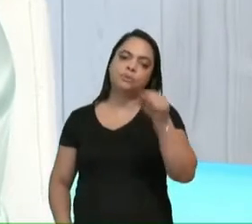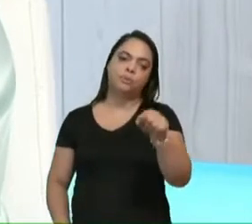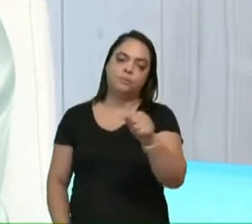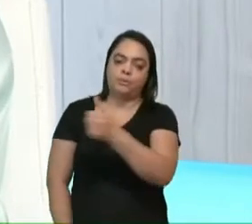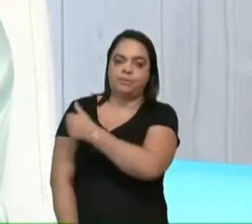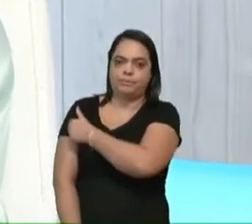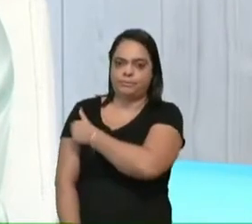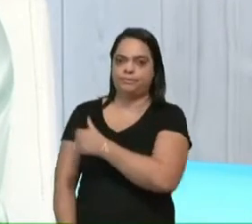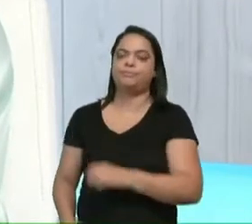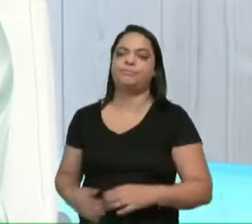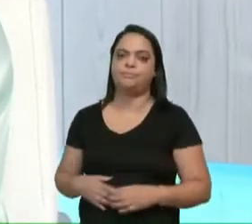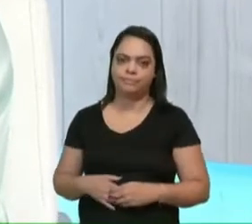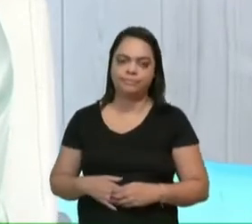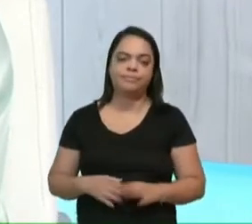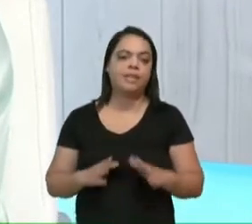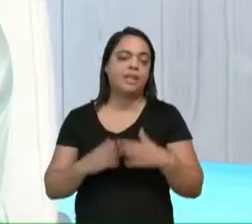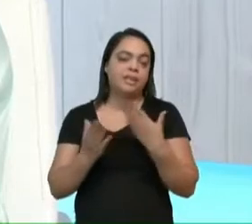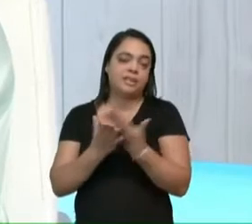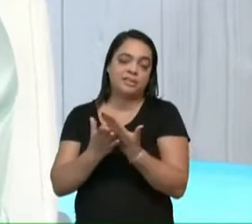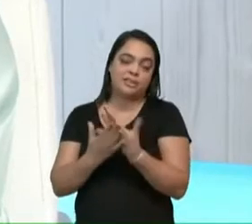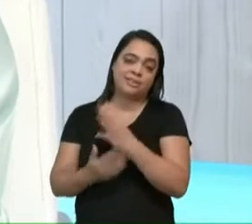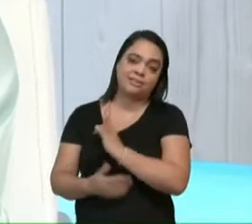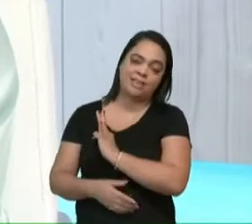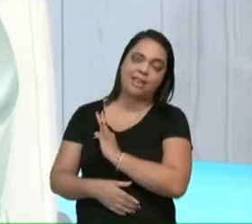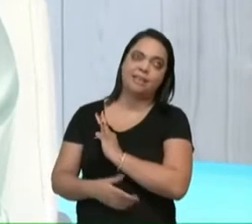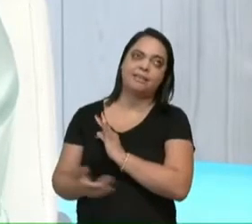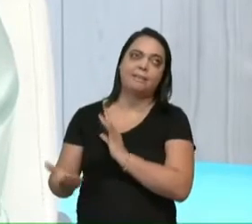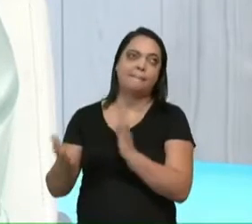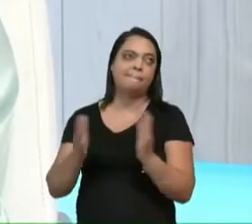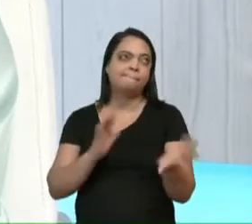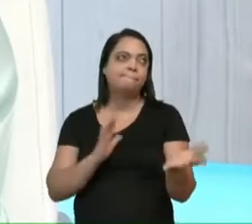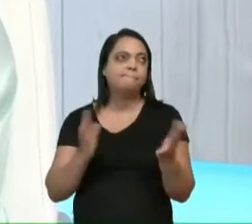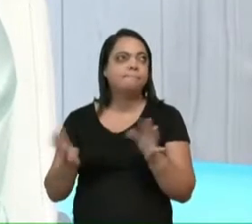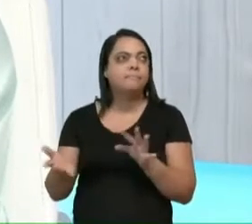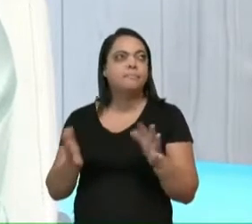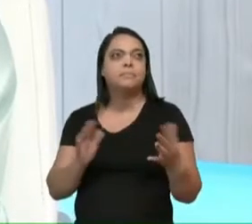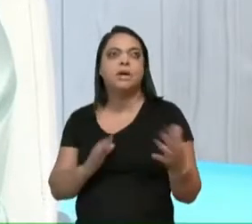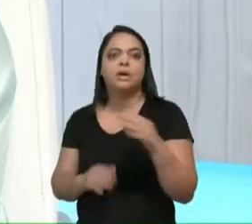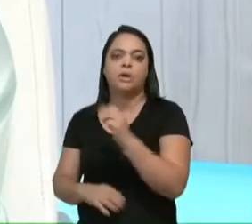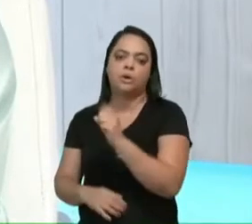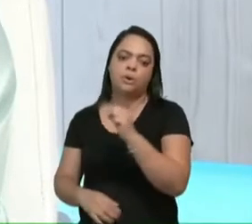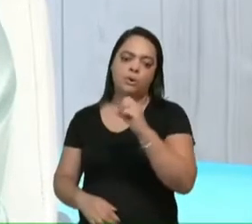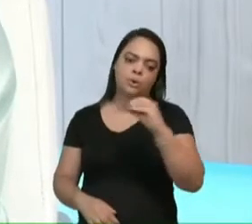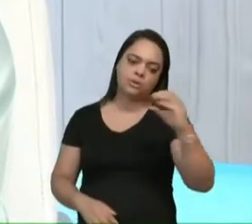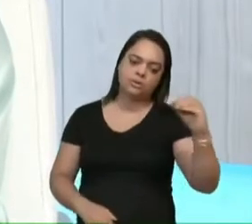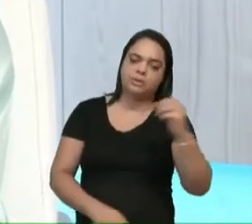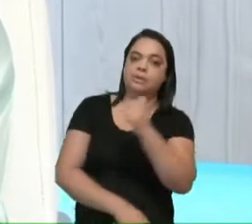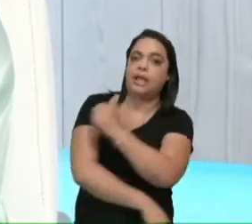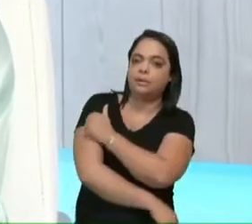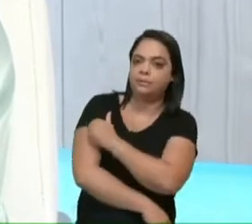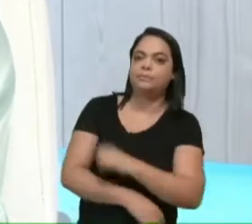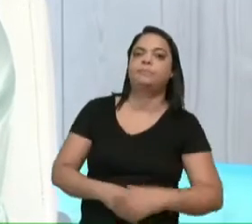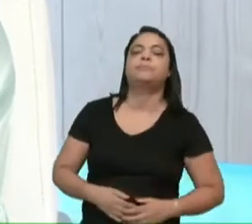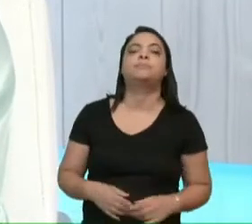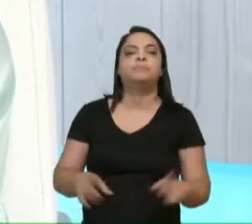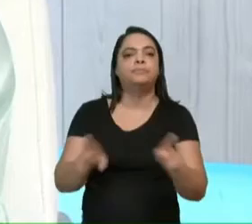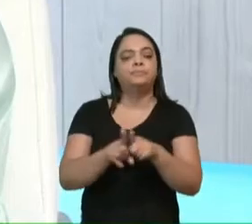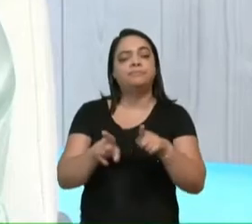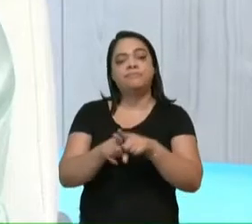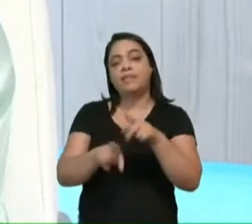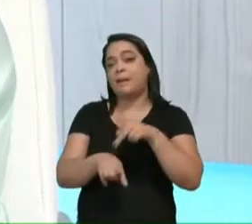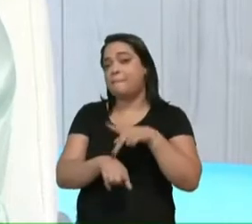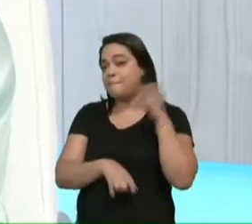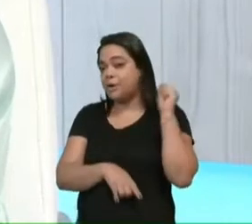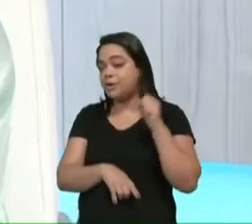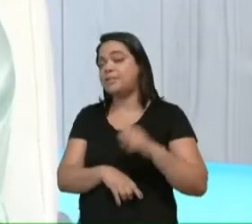estudantes da nossa escola técnica aproximadamente 800 estudantes e da nossa